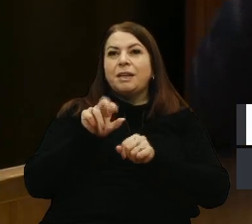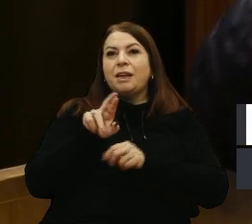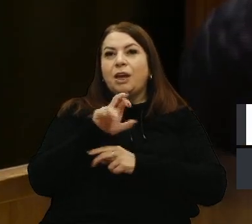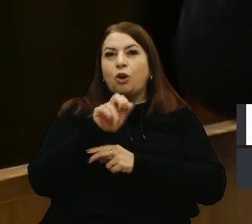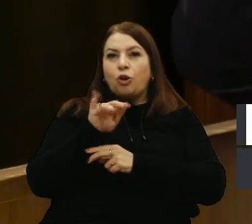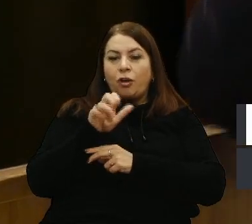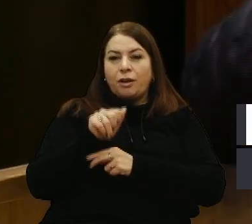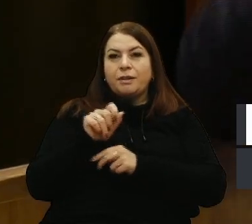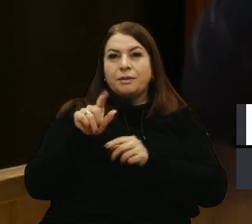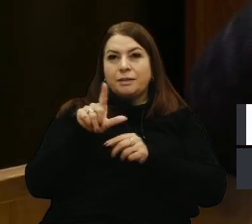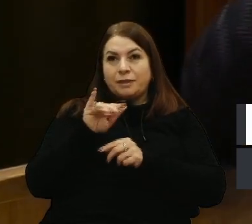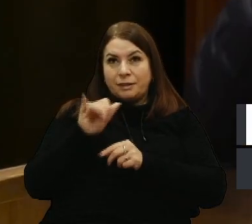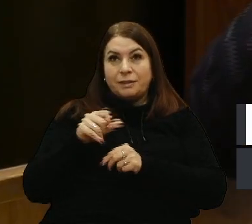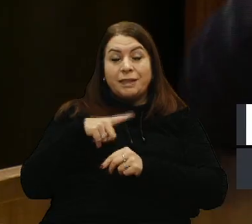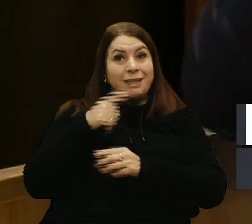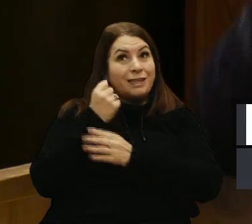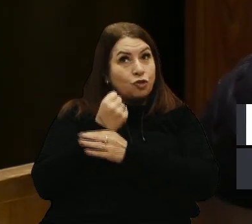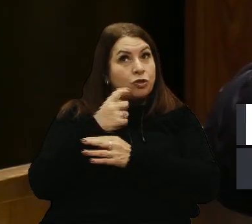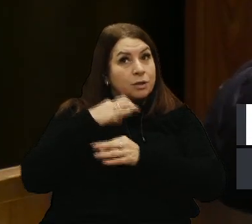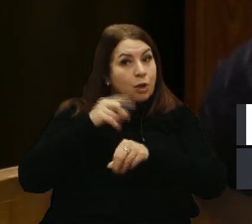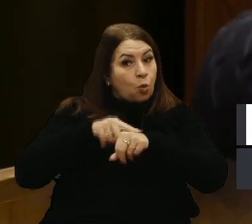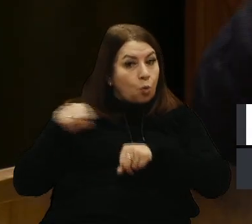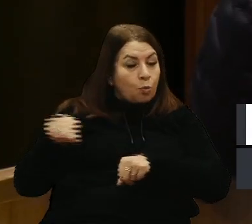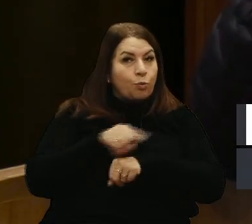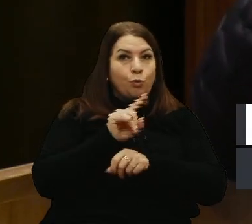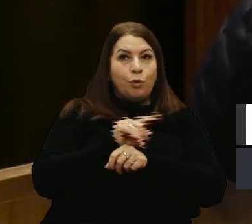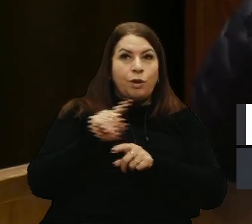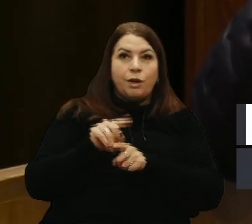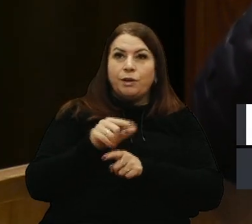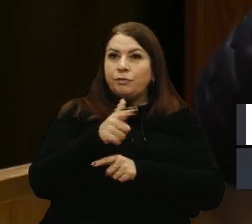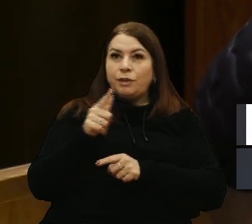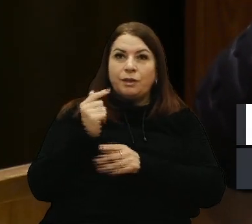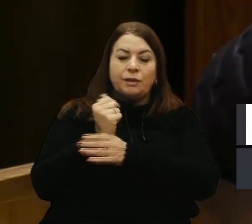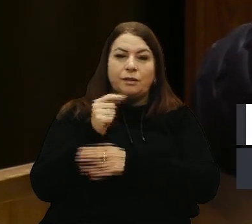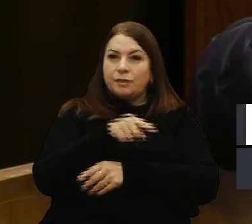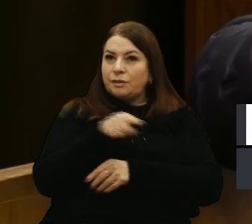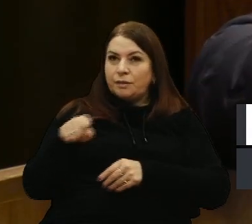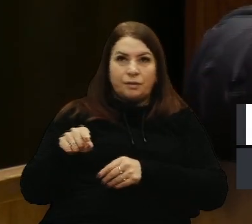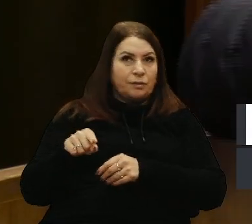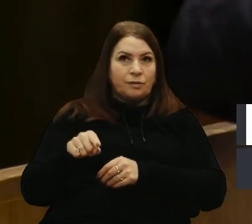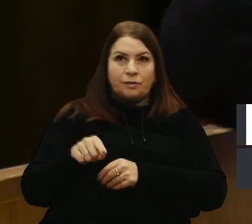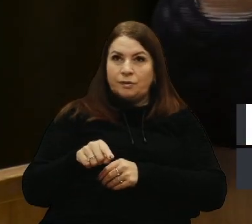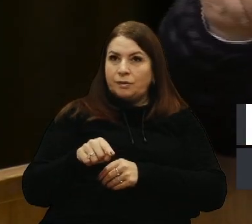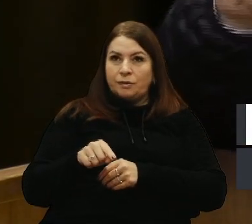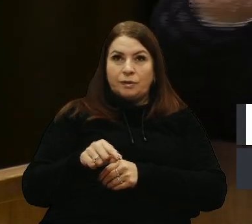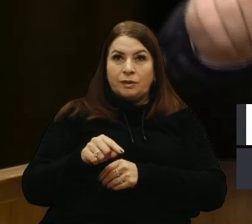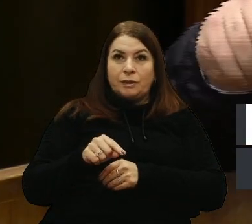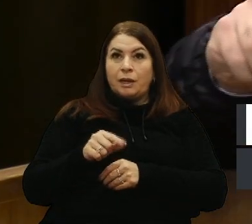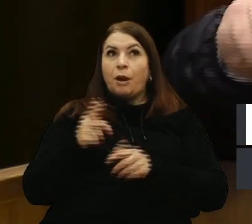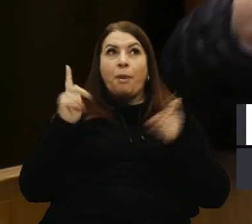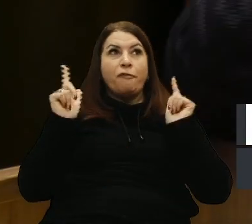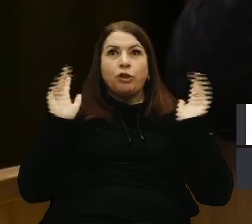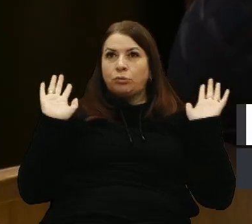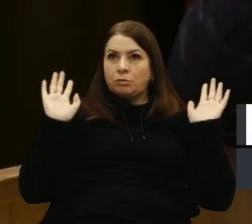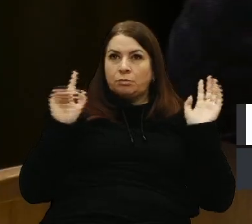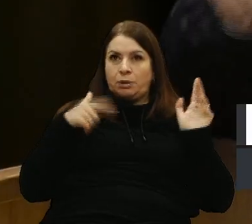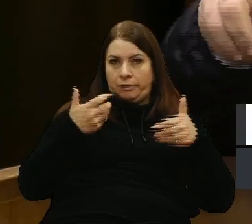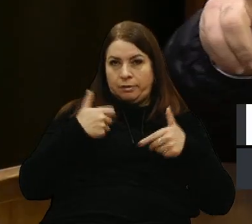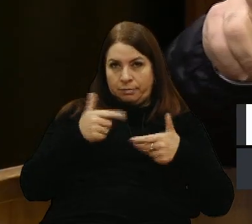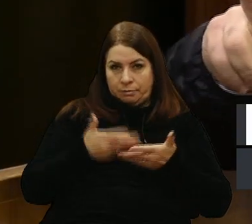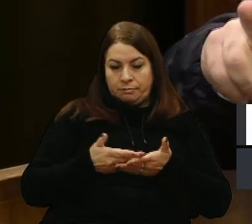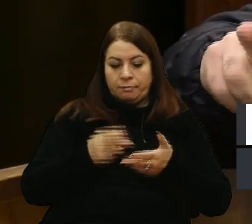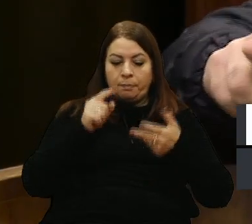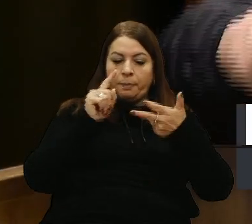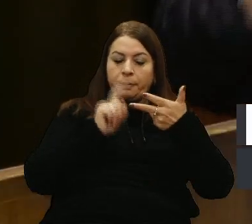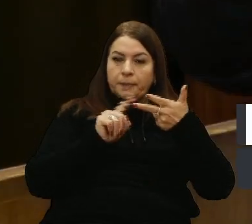passo, garantia de que os ônibus irão passar no horário, porque hoje não tem garantia nenhuma. É simplesmente uma aventura para quem quer ir trabalhar.